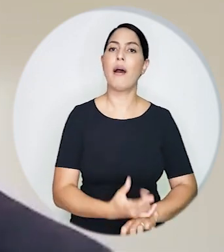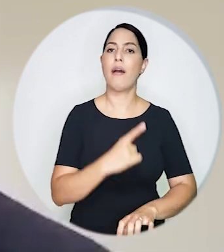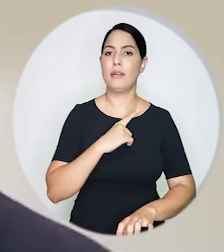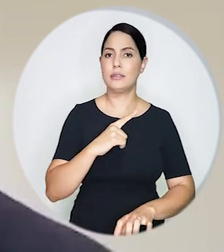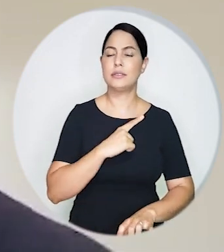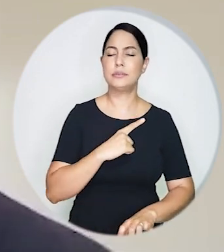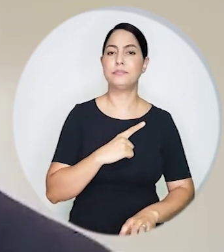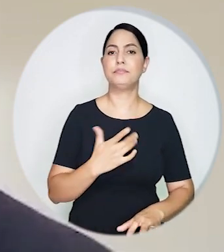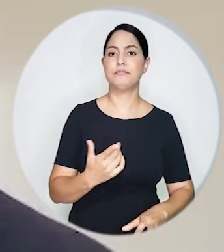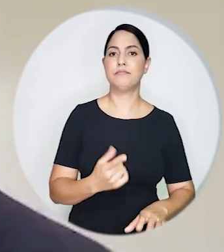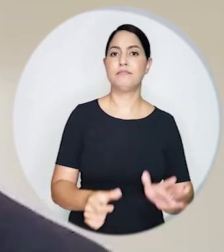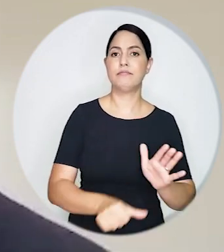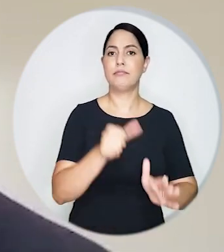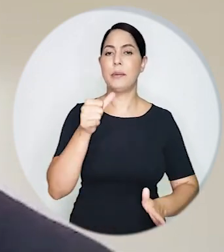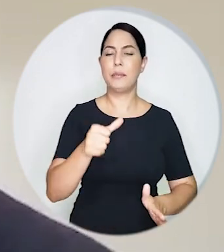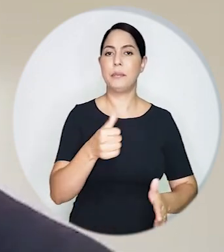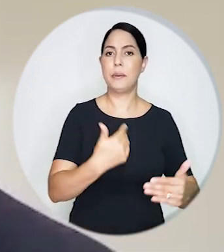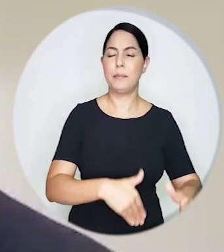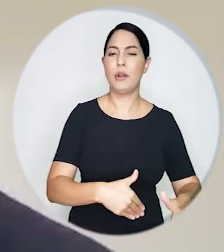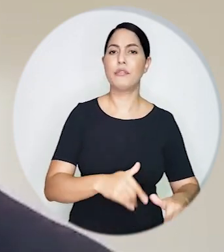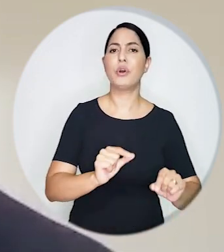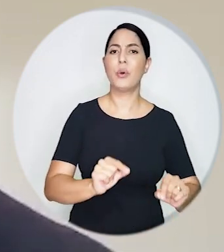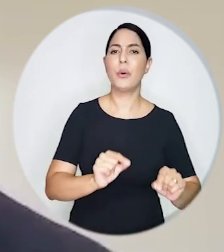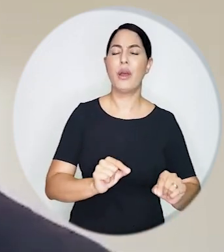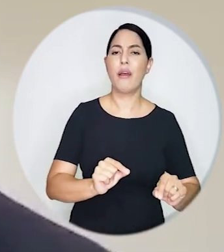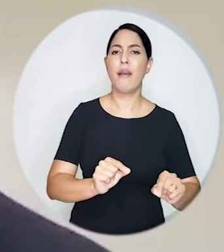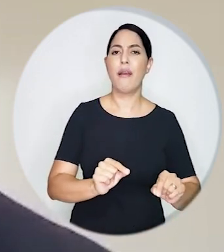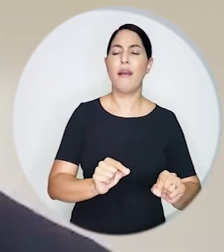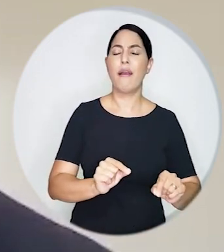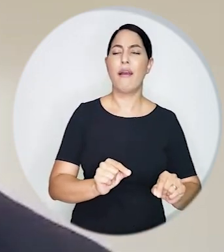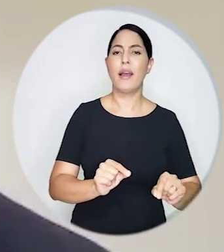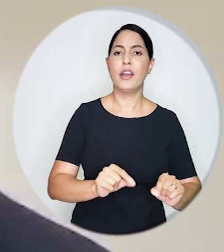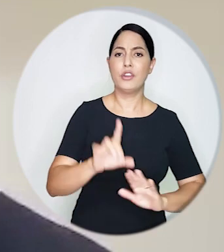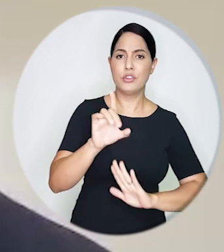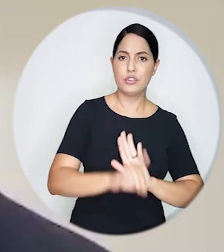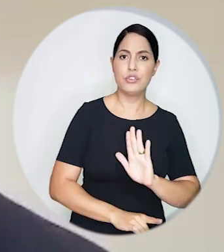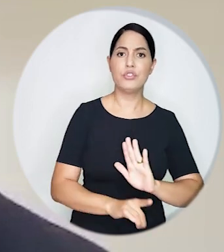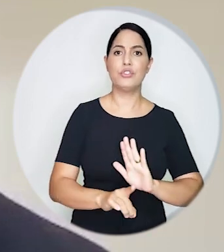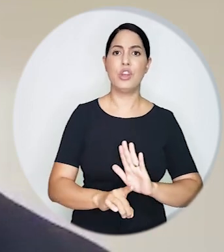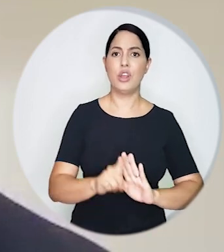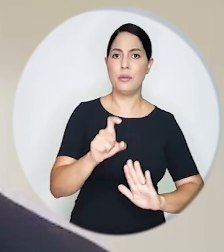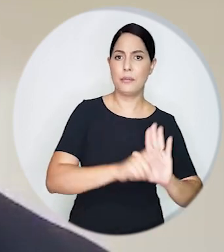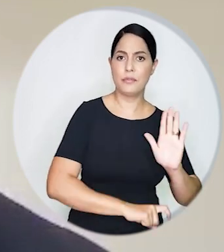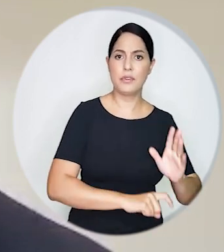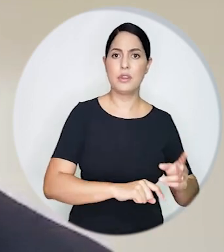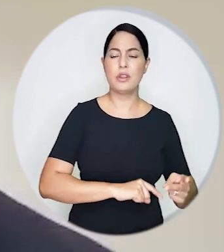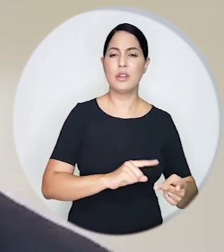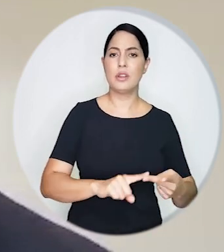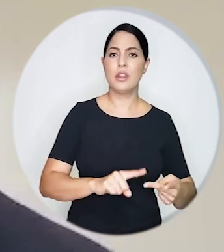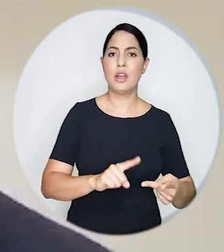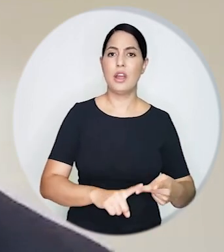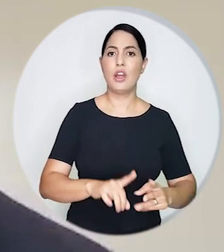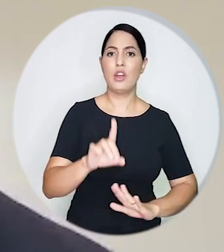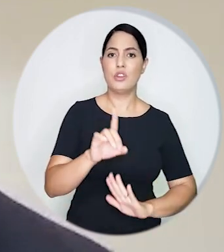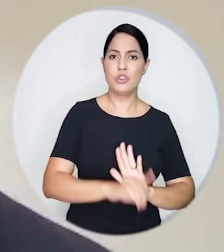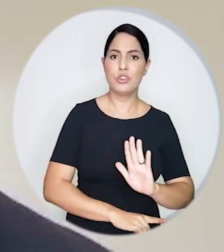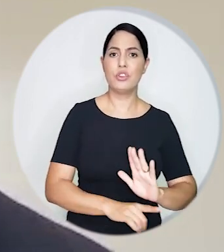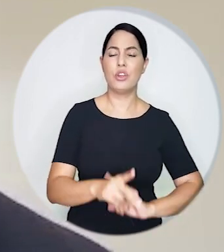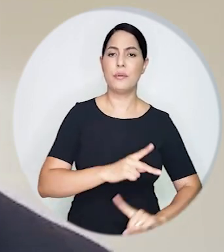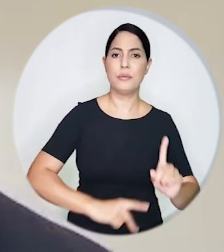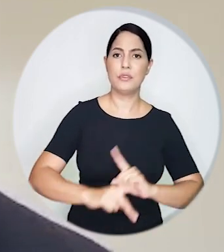novas disciplinas na primeira fase, inserção das disciplinas de direito previdenciário, de direito eleitoral e de